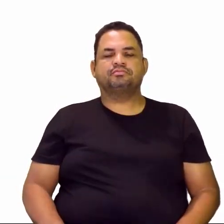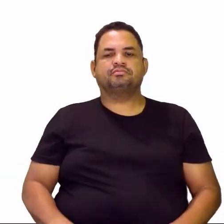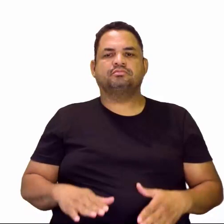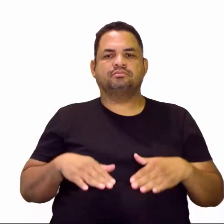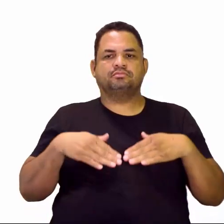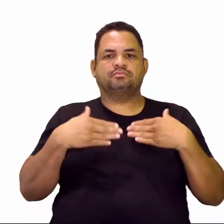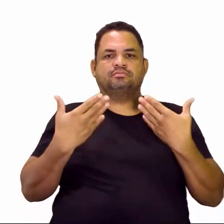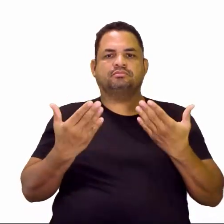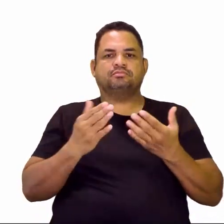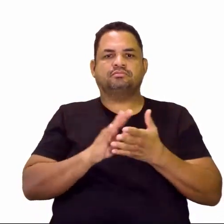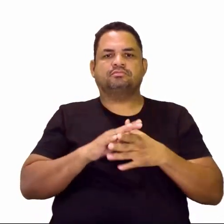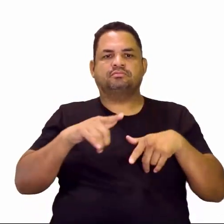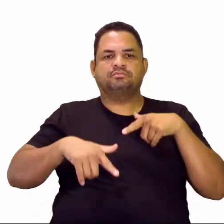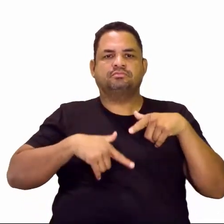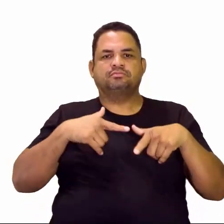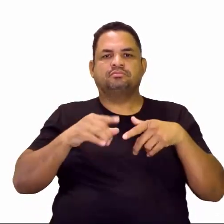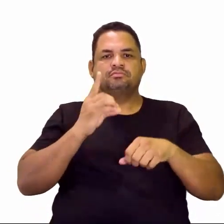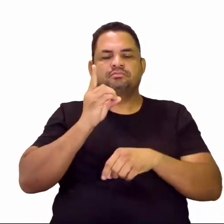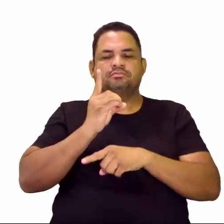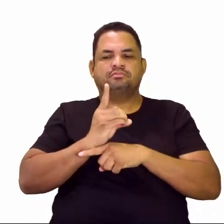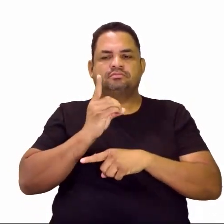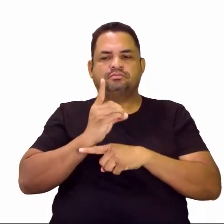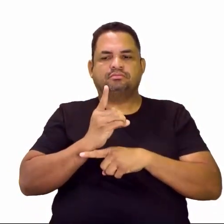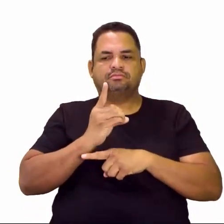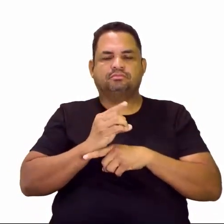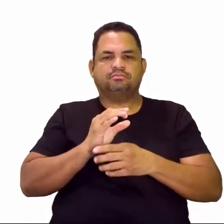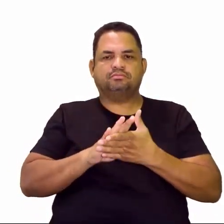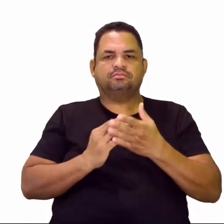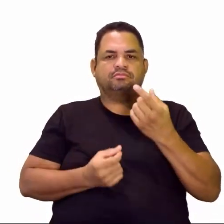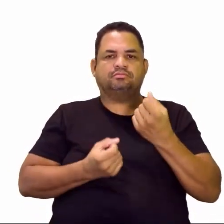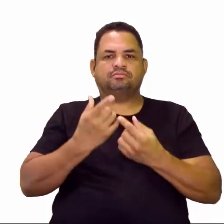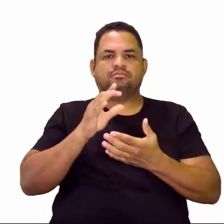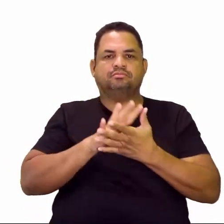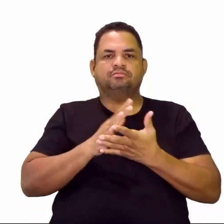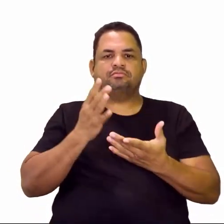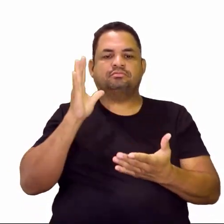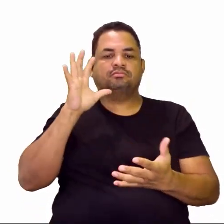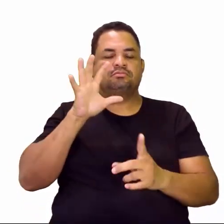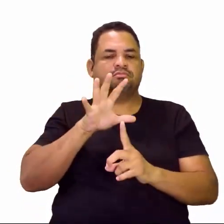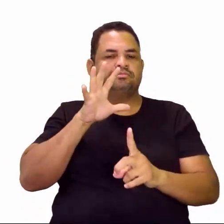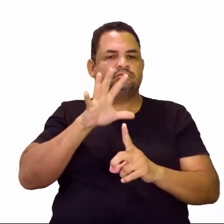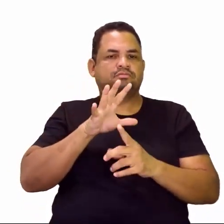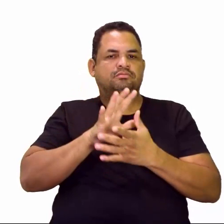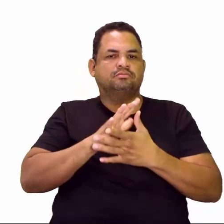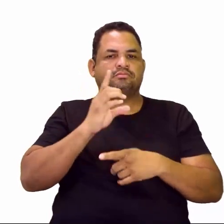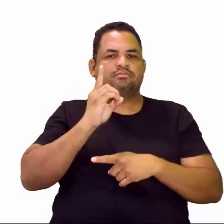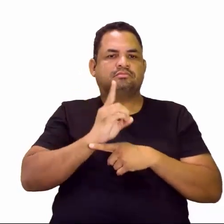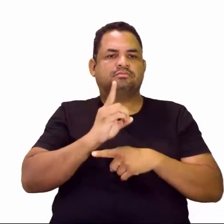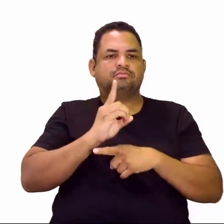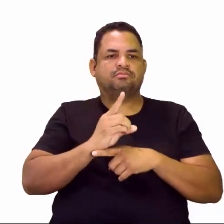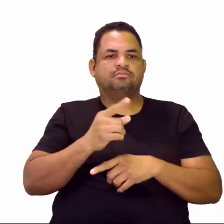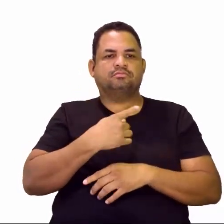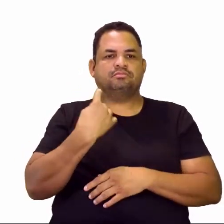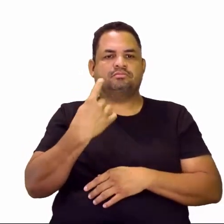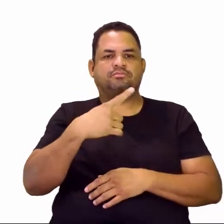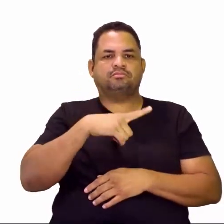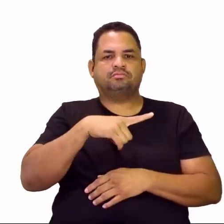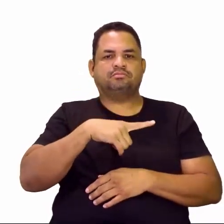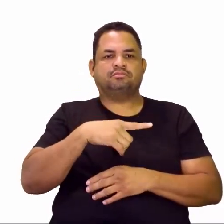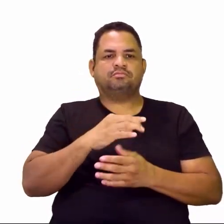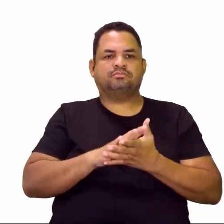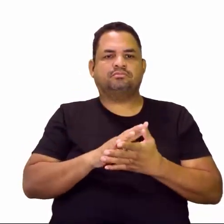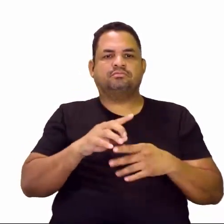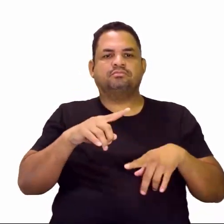Quando você está trabalhando com a densidade, alguns fatores que afetam a densidade, nós temos